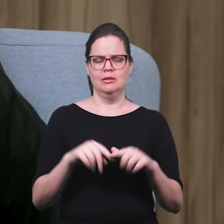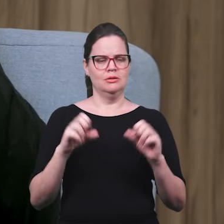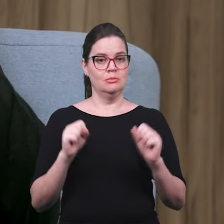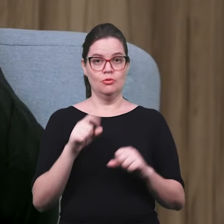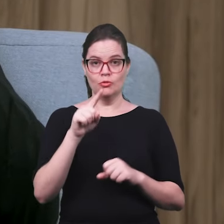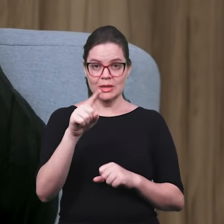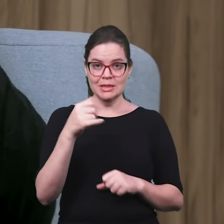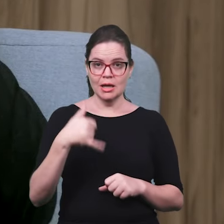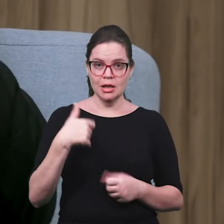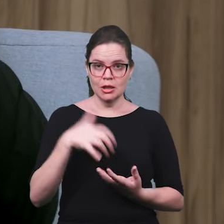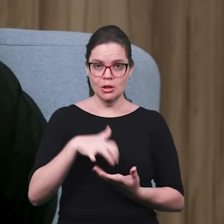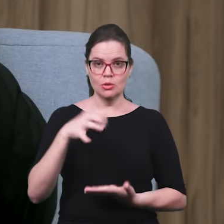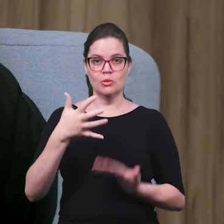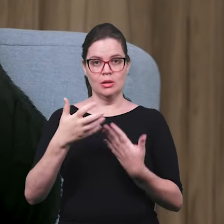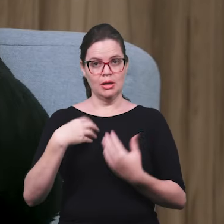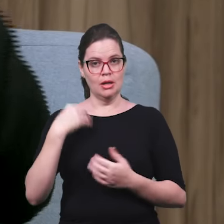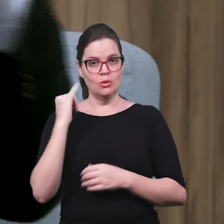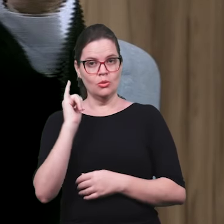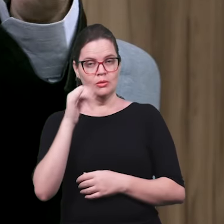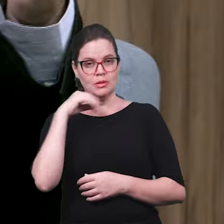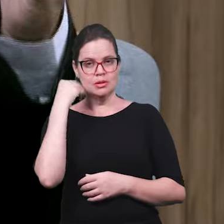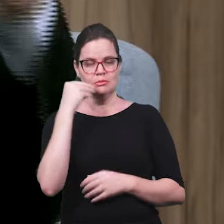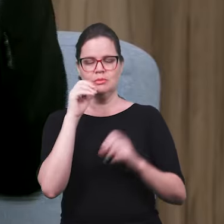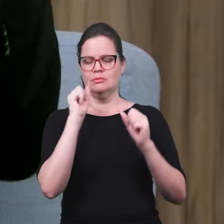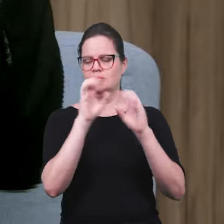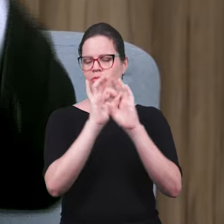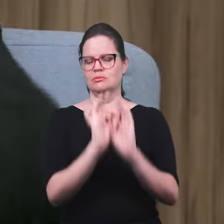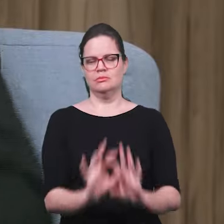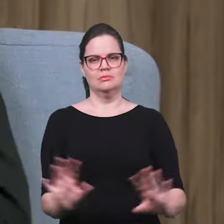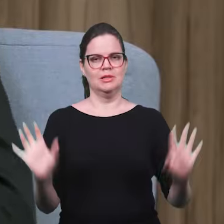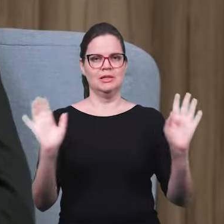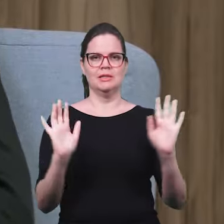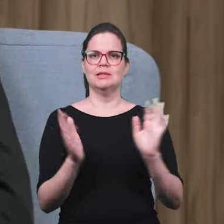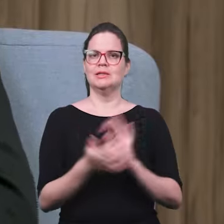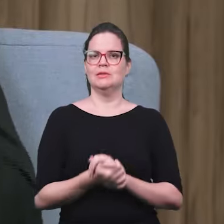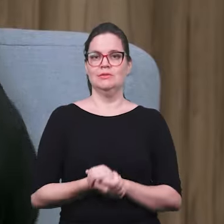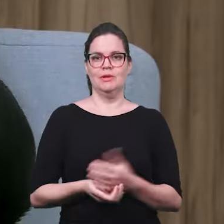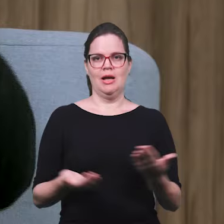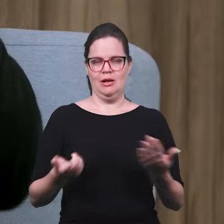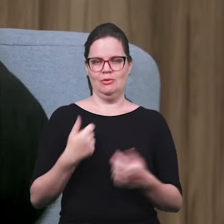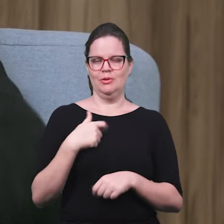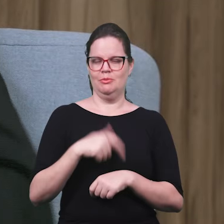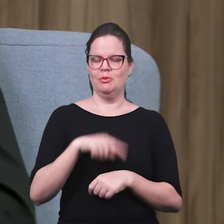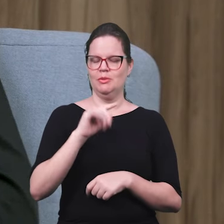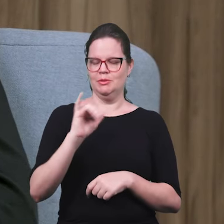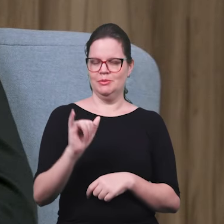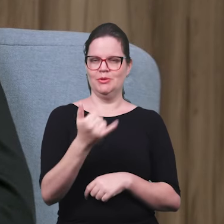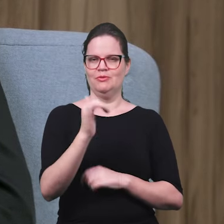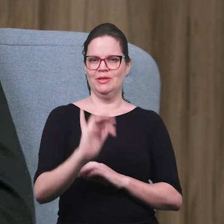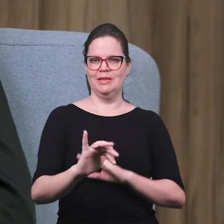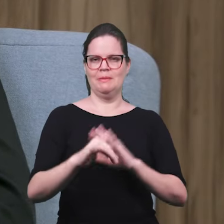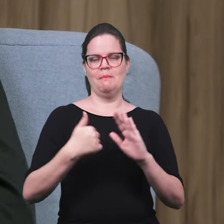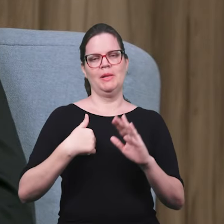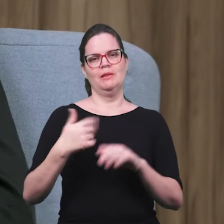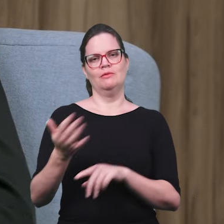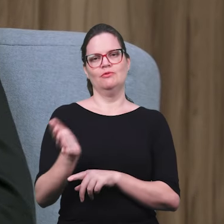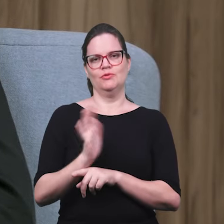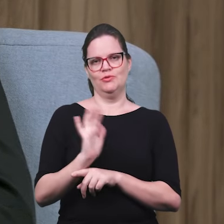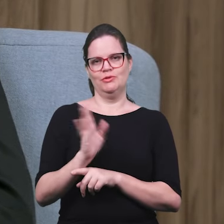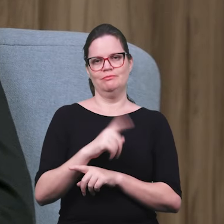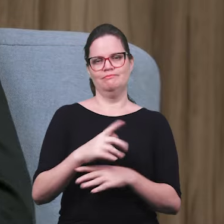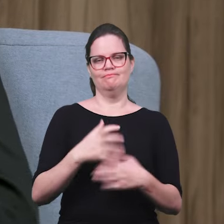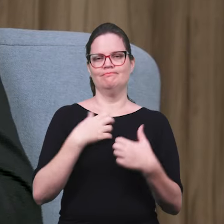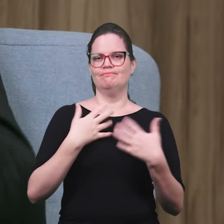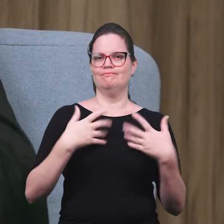irmã idosa, quer deixar um recado também, quer contar uma experiência, fica à vontade, a sua hora chegou, é agora mesmo, manda o seu vídeo e vai ser uma